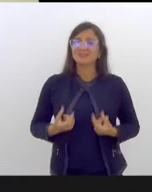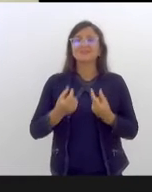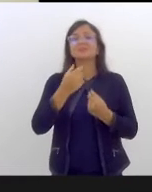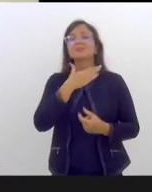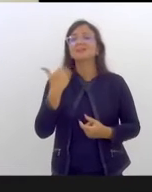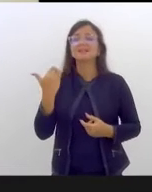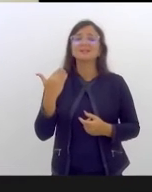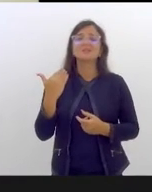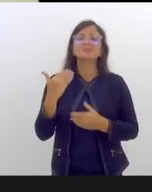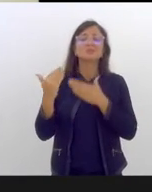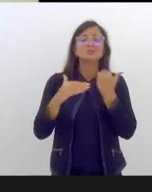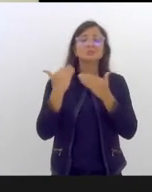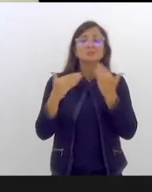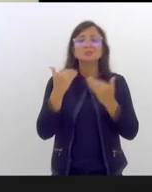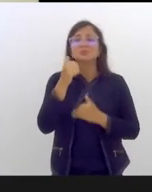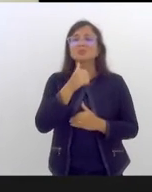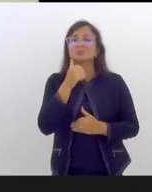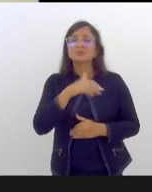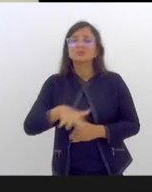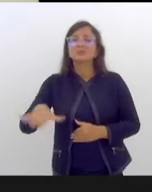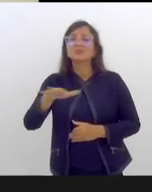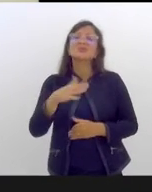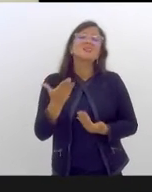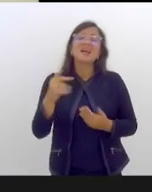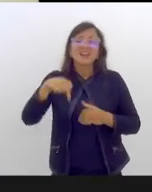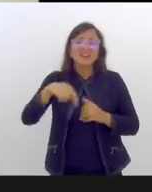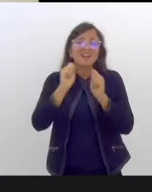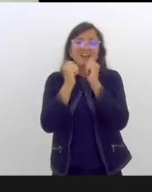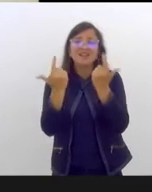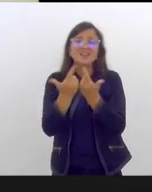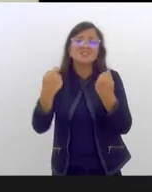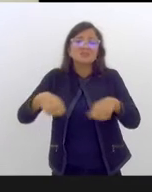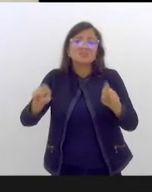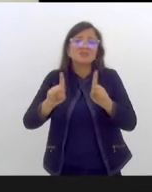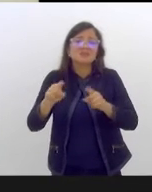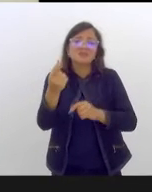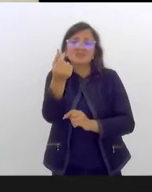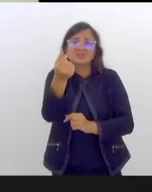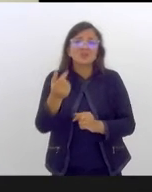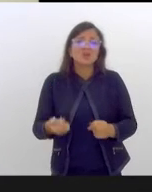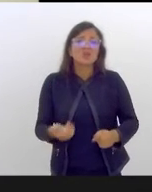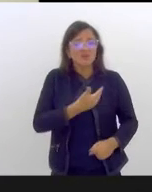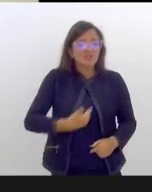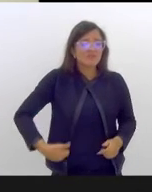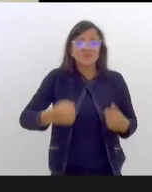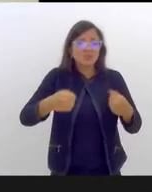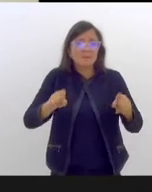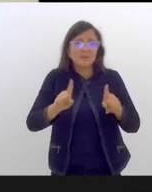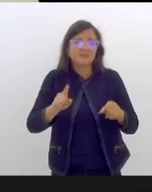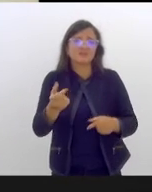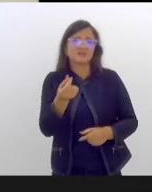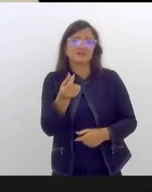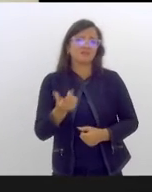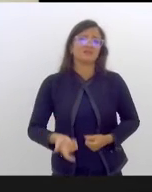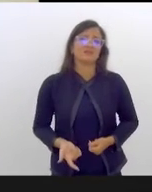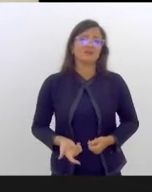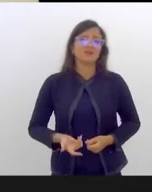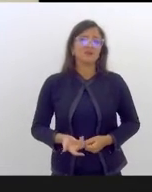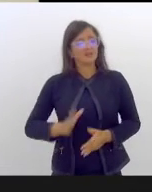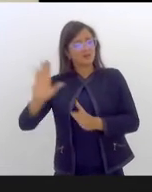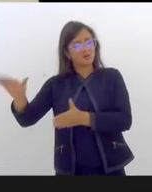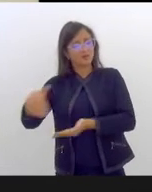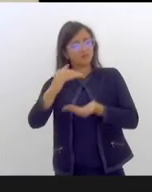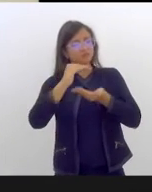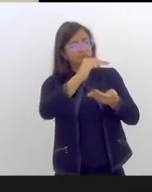e a casa não precisa esse dinheiro o governo que precisa esse dinheiro e vai só investigação